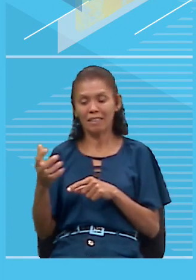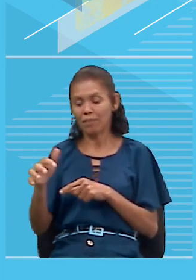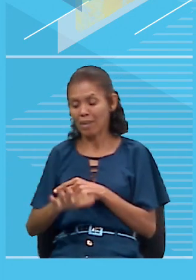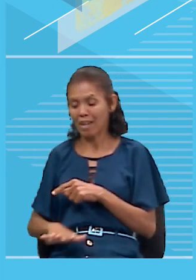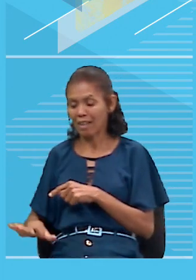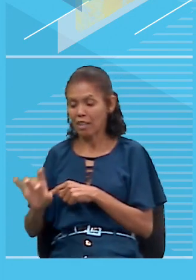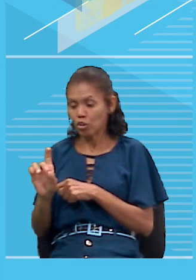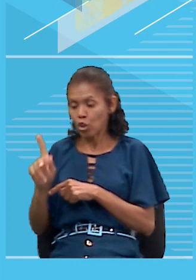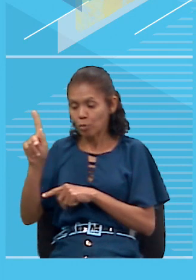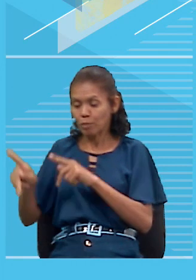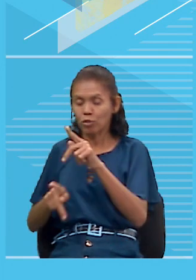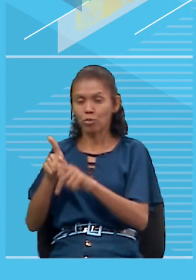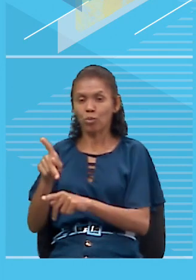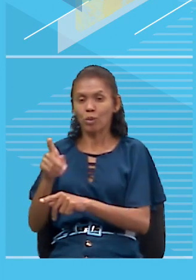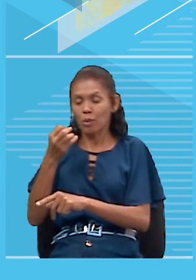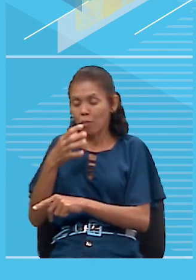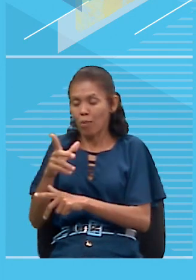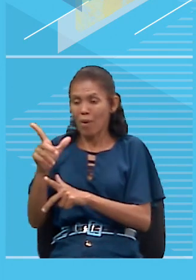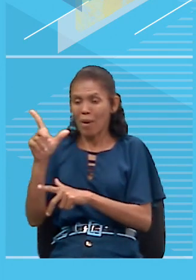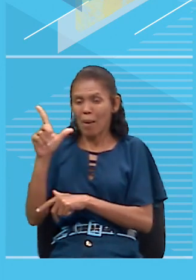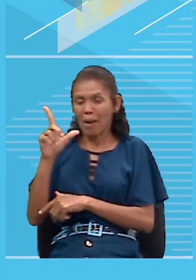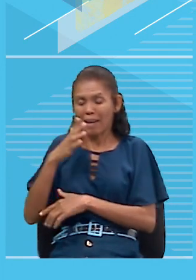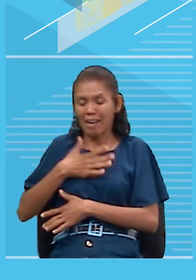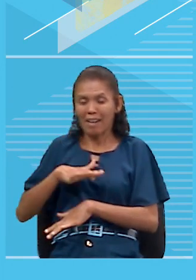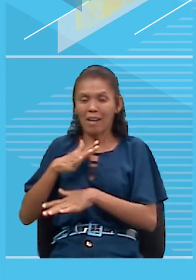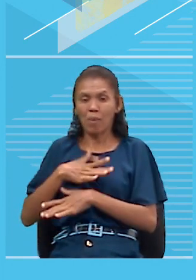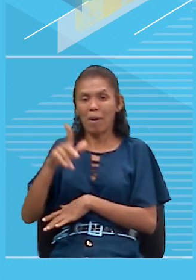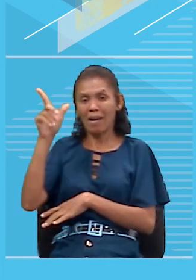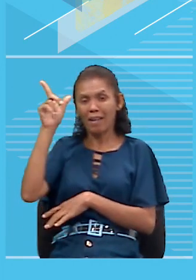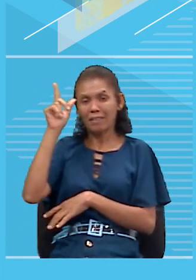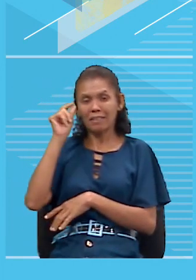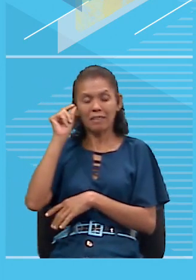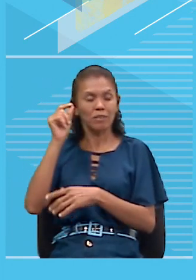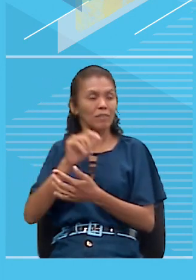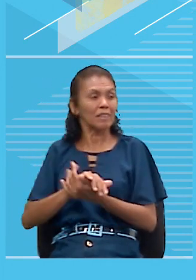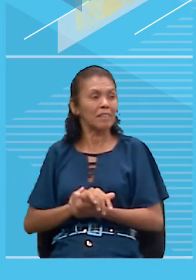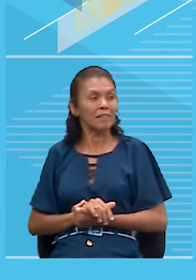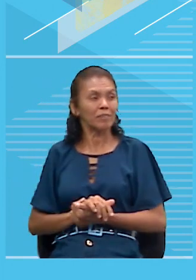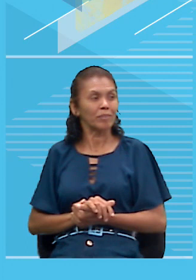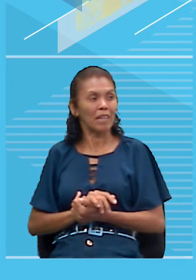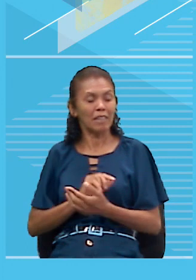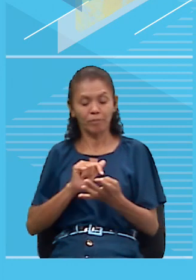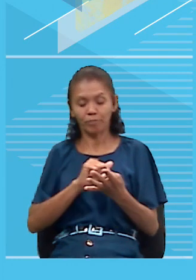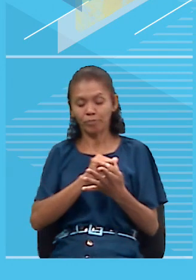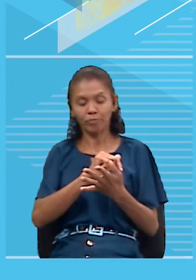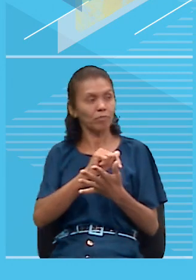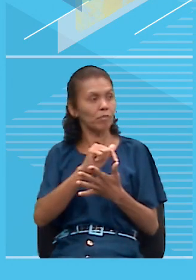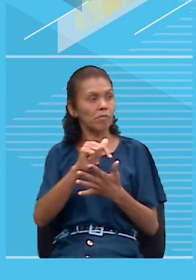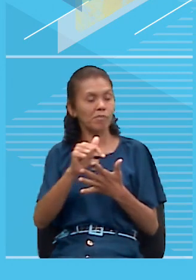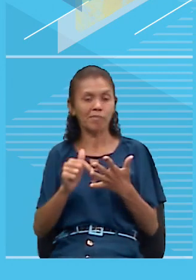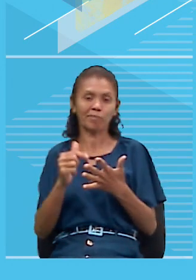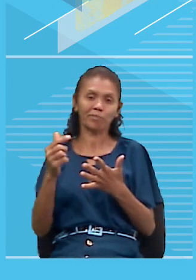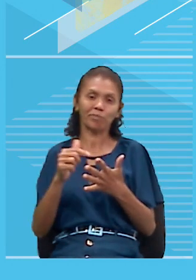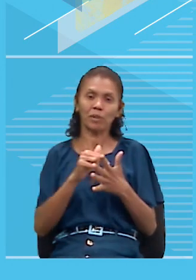de países pacíficos tranquilos eles querem um pedacinho da Turquia da Armênia do Azerbaijão do Iraque